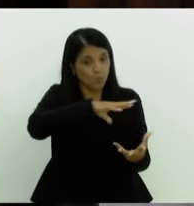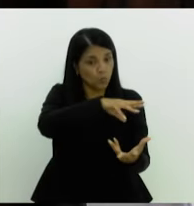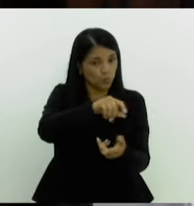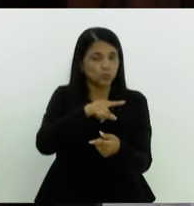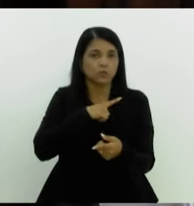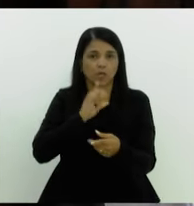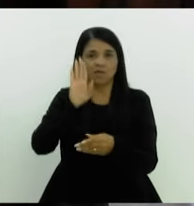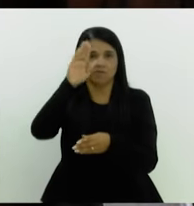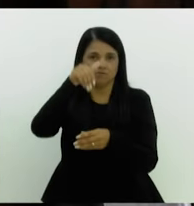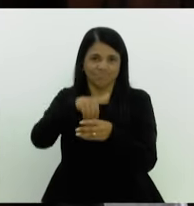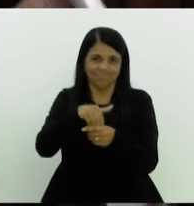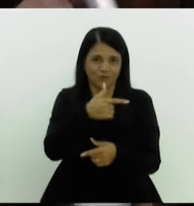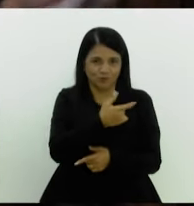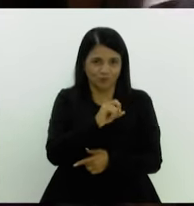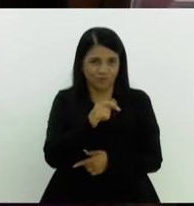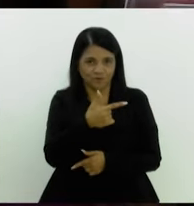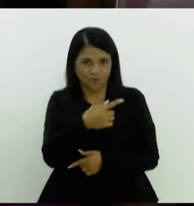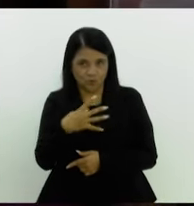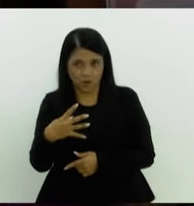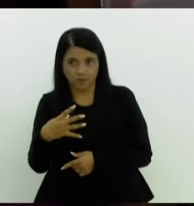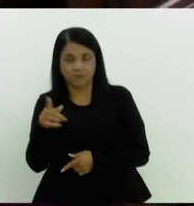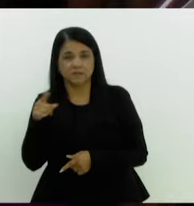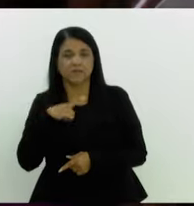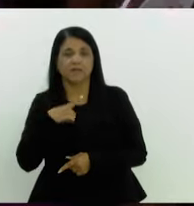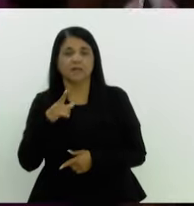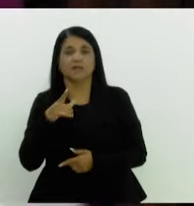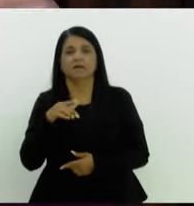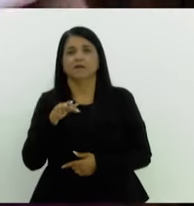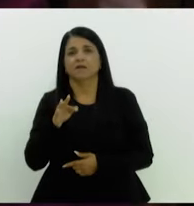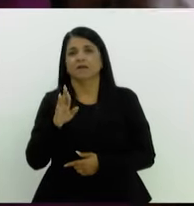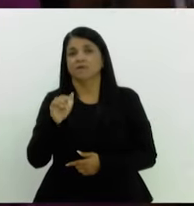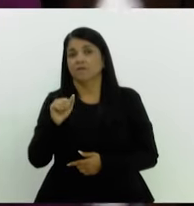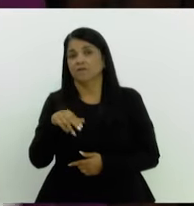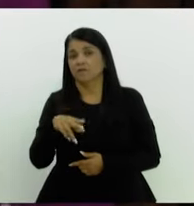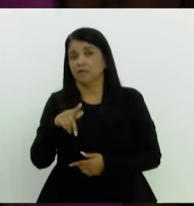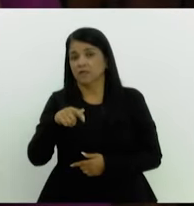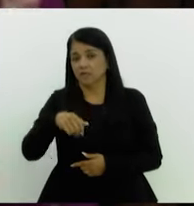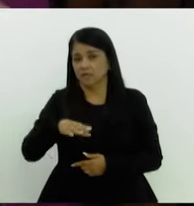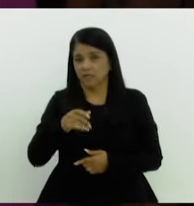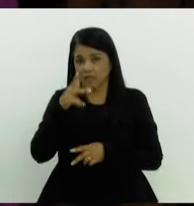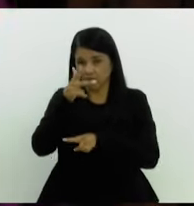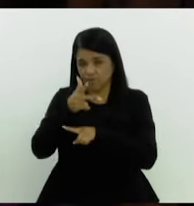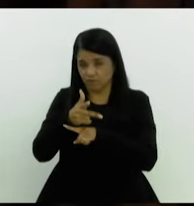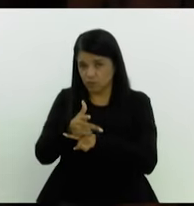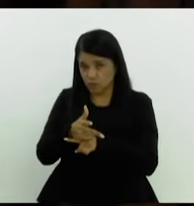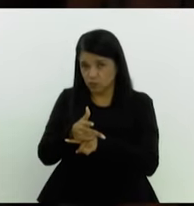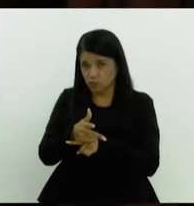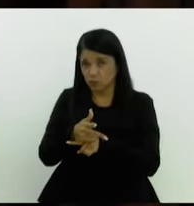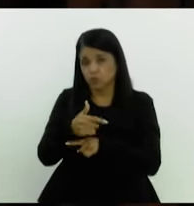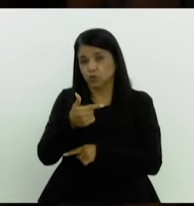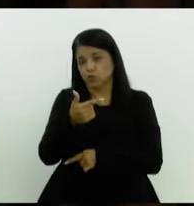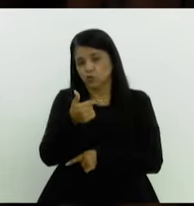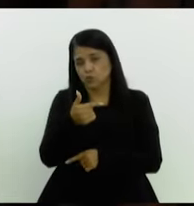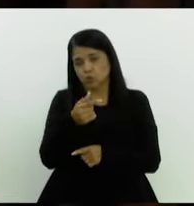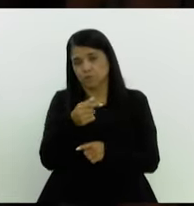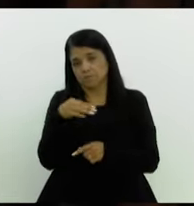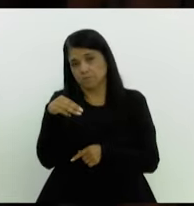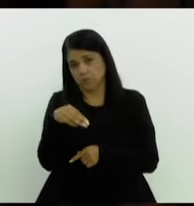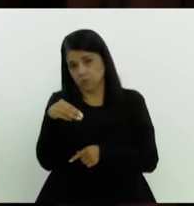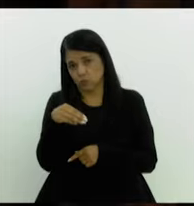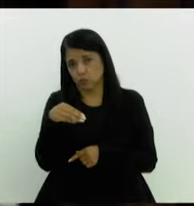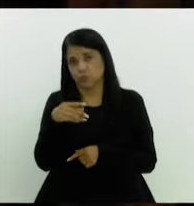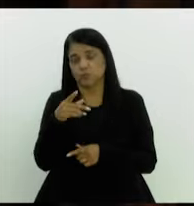franquia que chama TED Talks eh que são vídeos formatados de 12 minutos em que pessoas